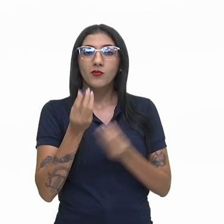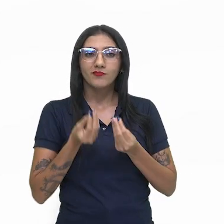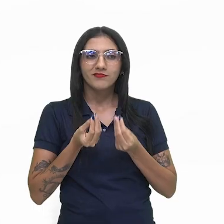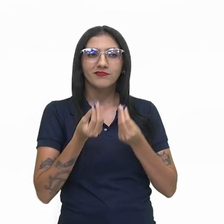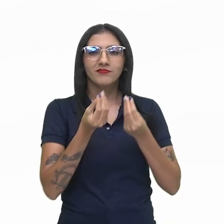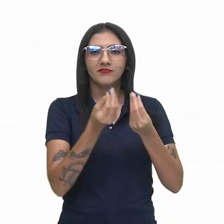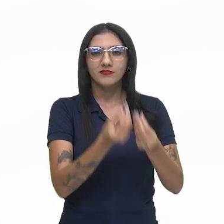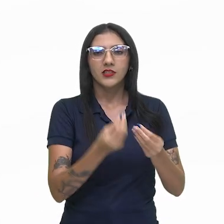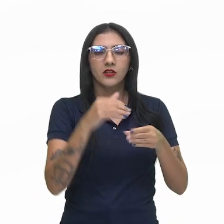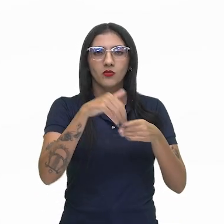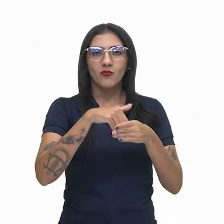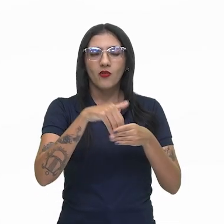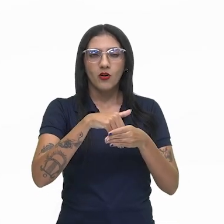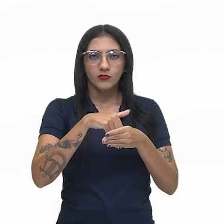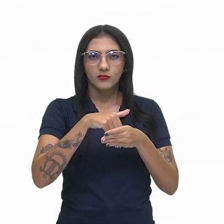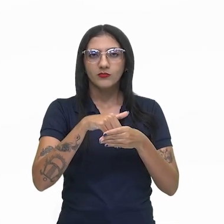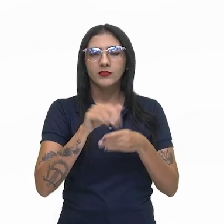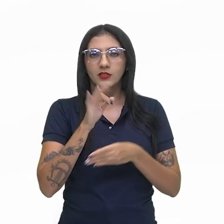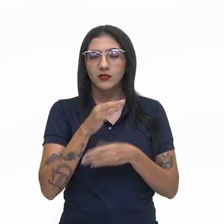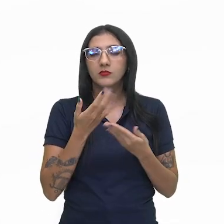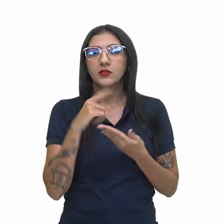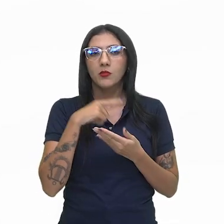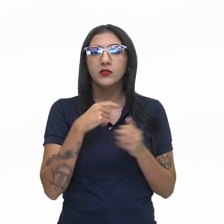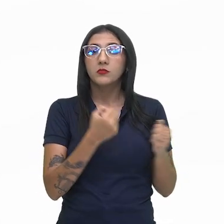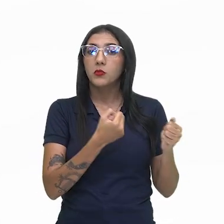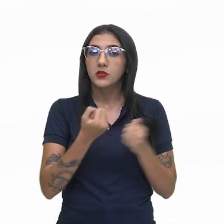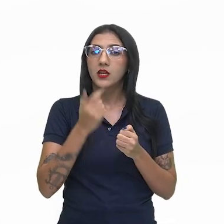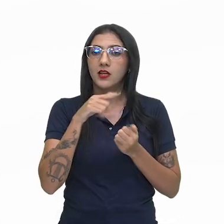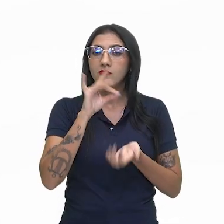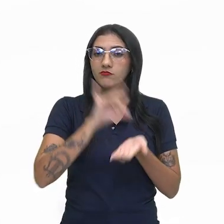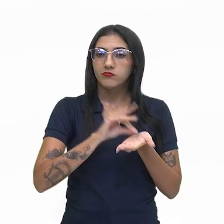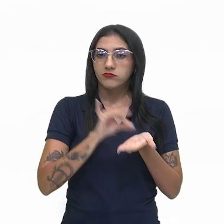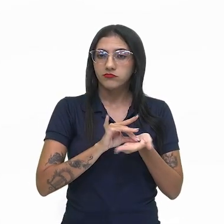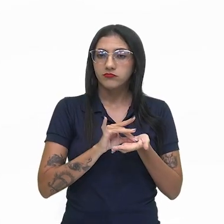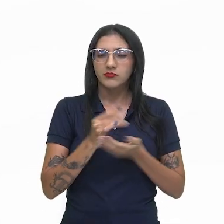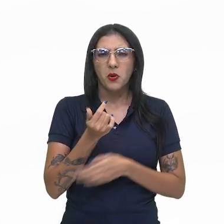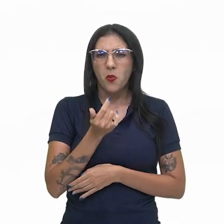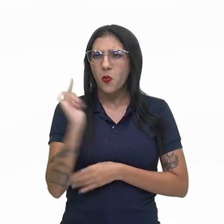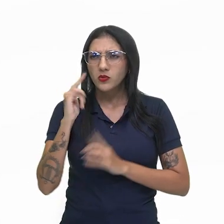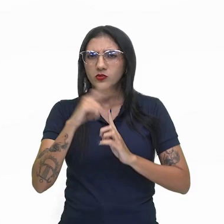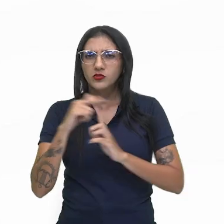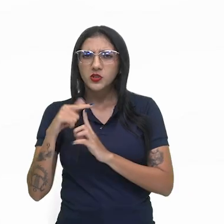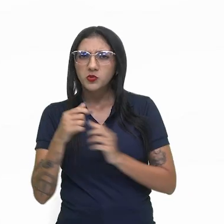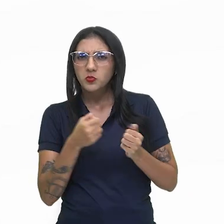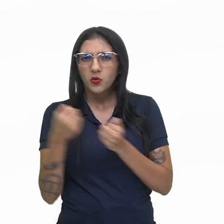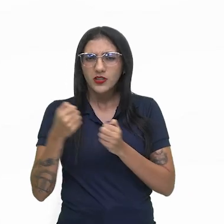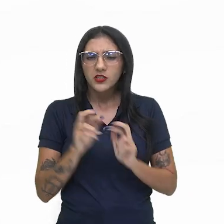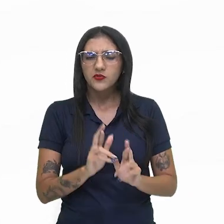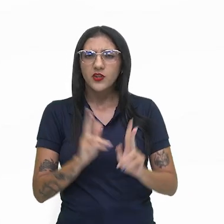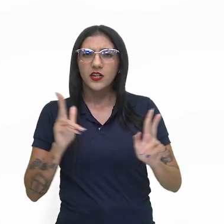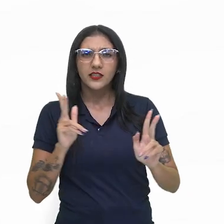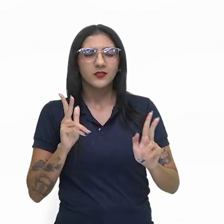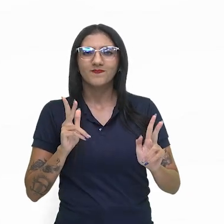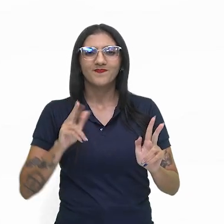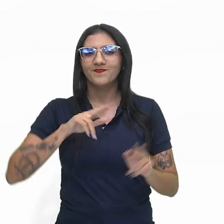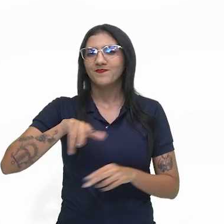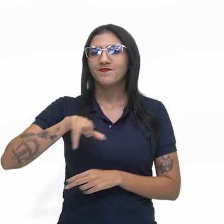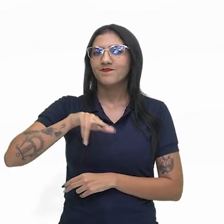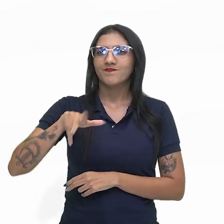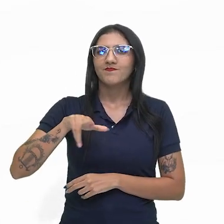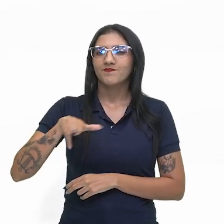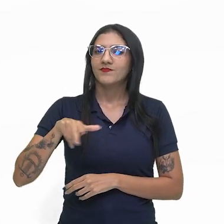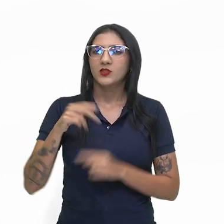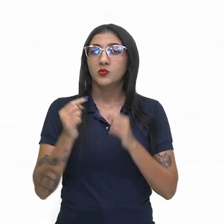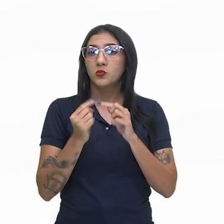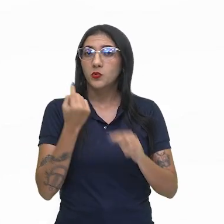seu voto nas eleições. Esse poder é legítimo. Qualquer outro poder que não seja desse jeito é o autoritarismo,